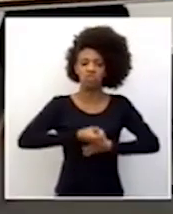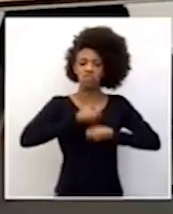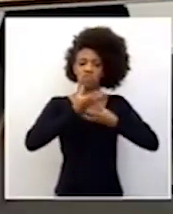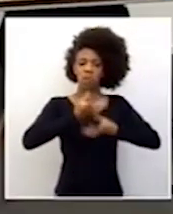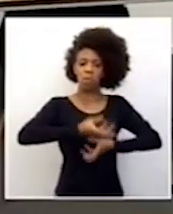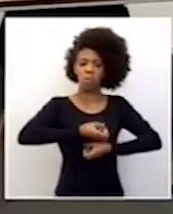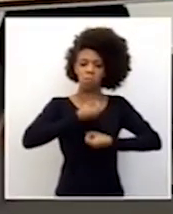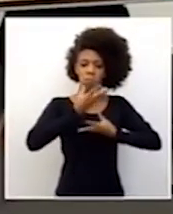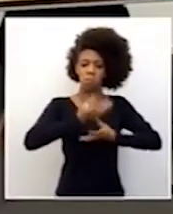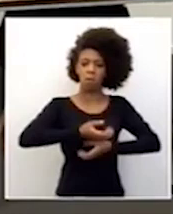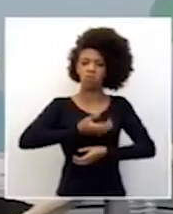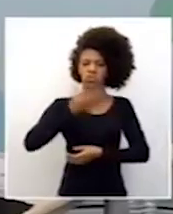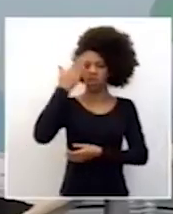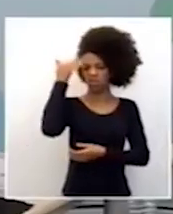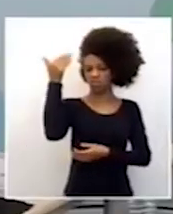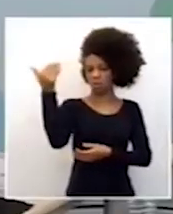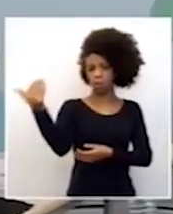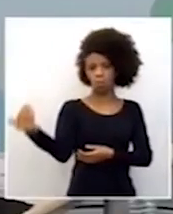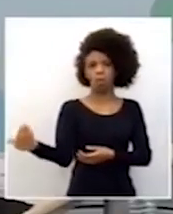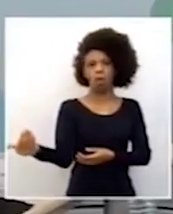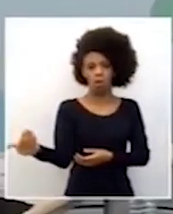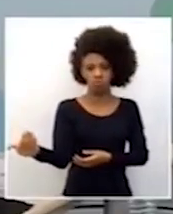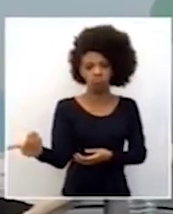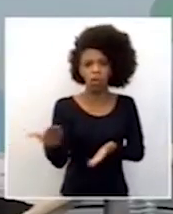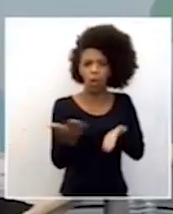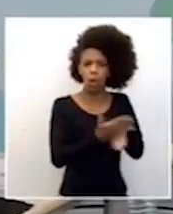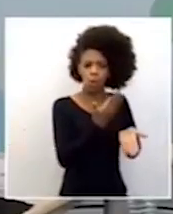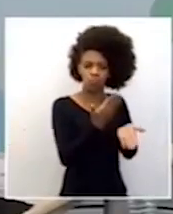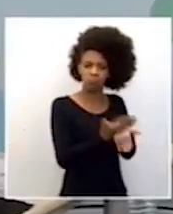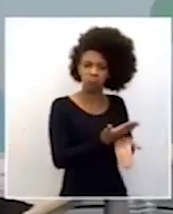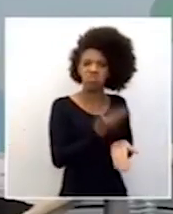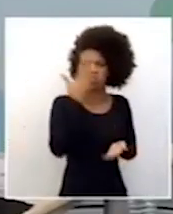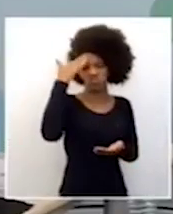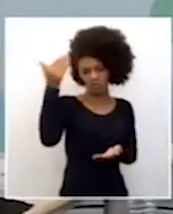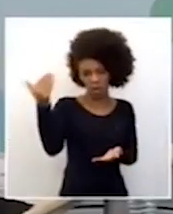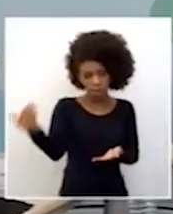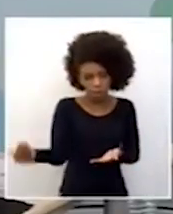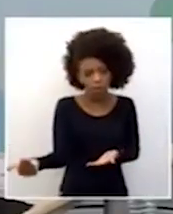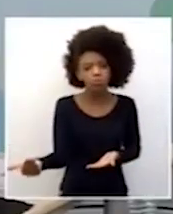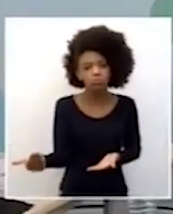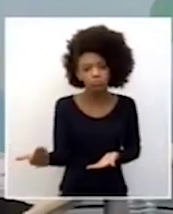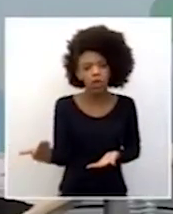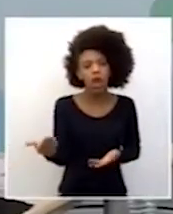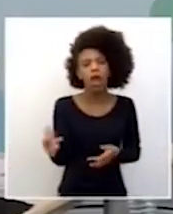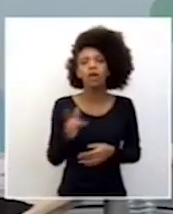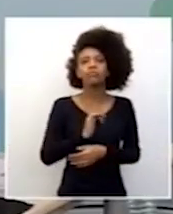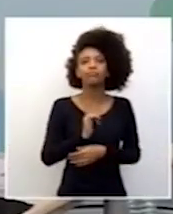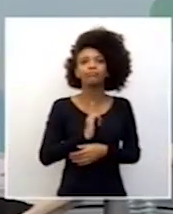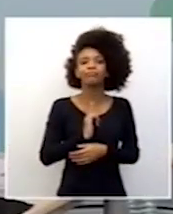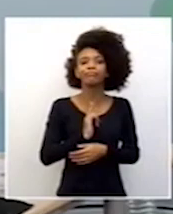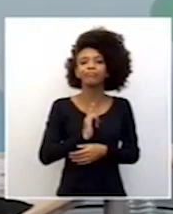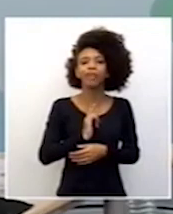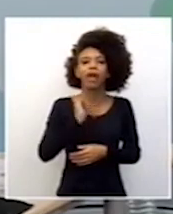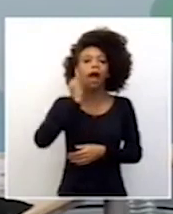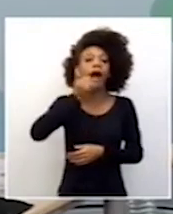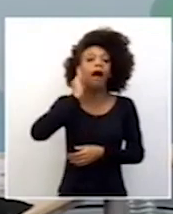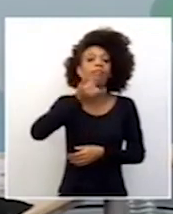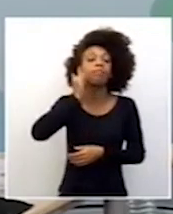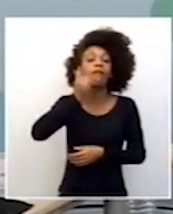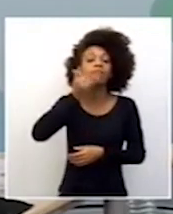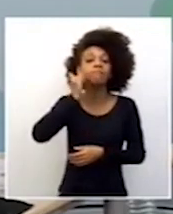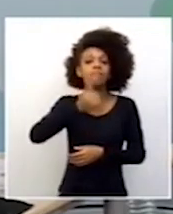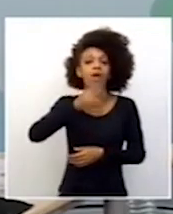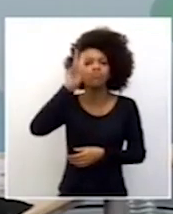sonetos. Aliás, os Lusíadas, um livro épico, né? Uma história épica, né? O que conta a história, narra a história